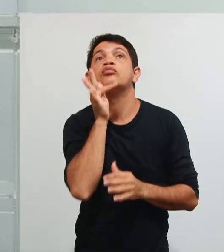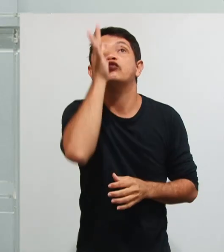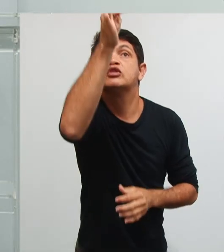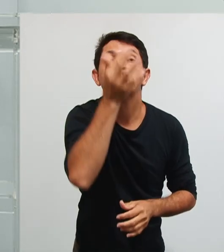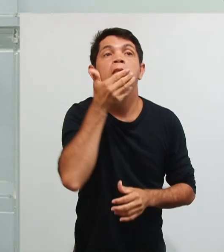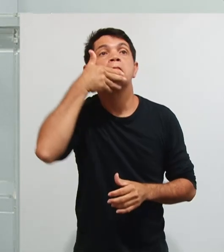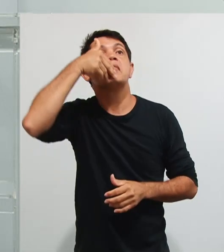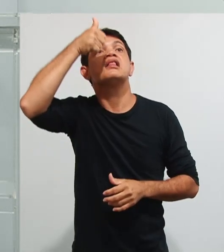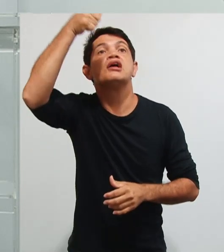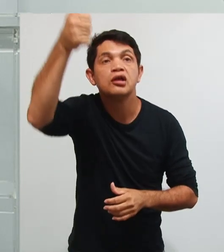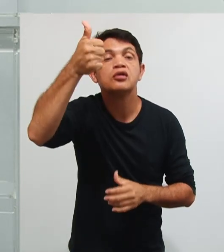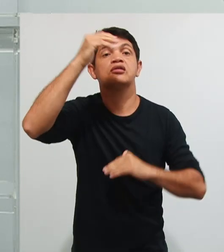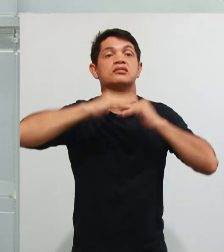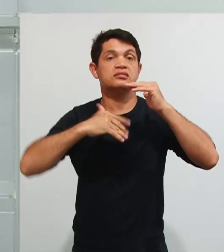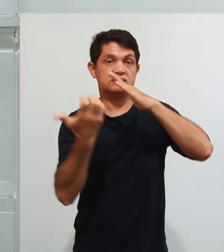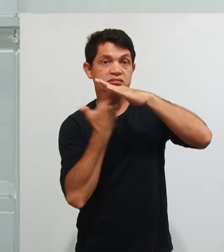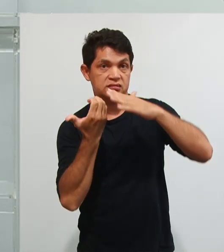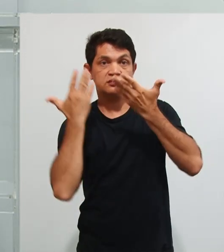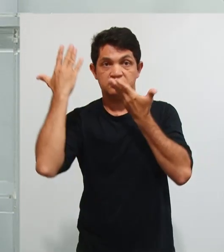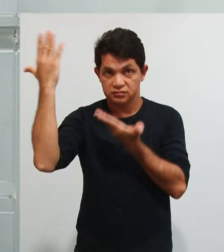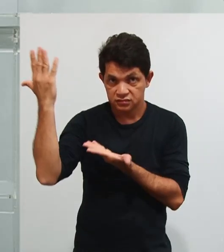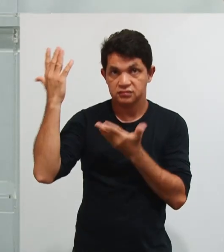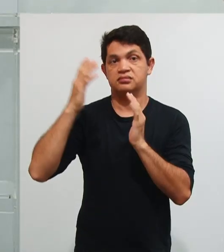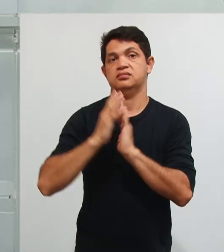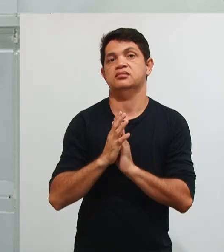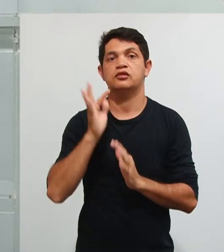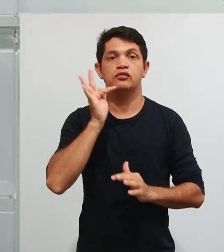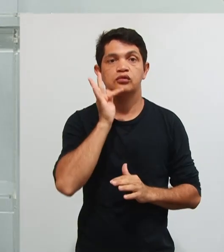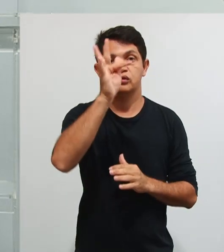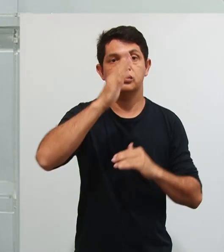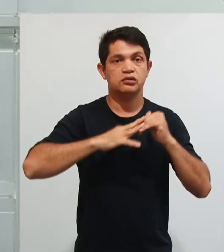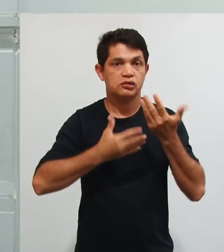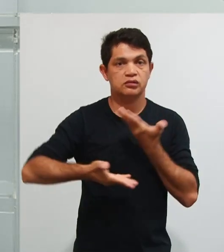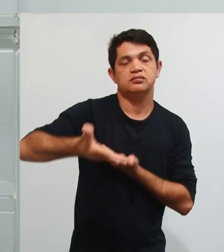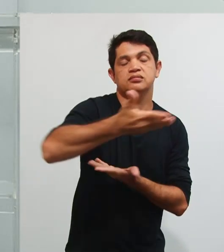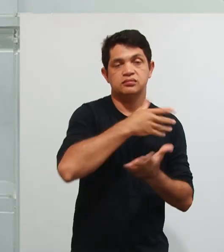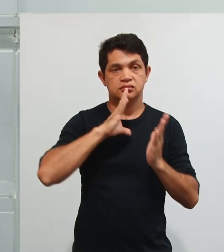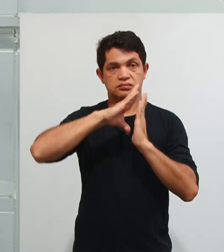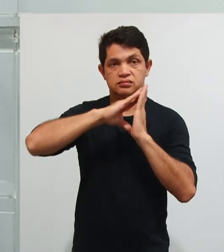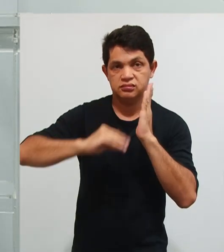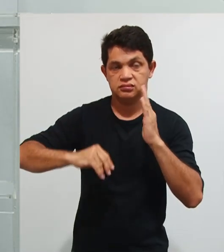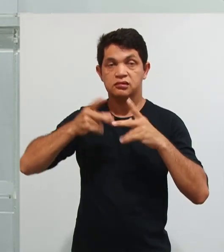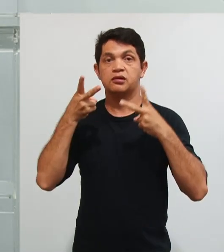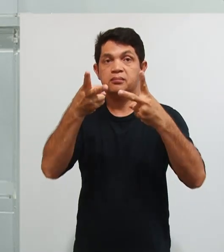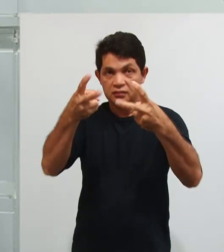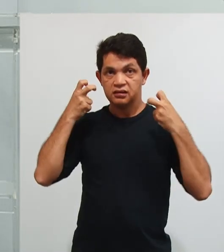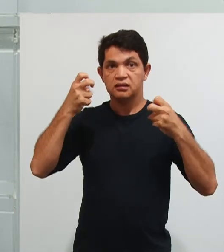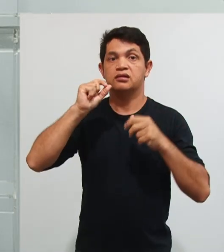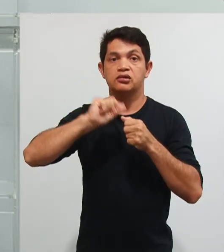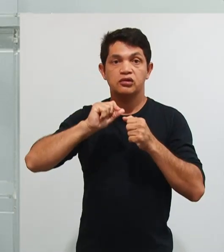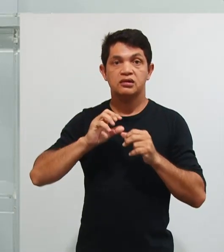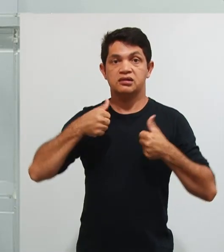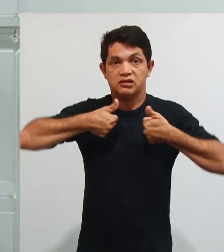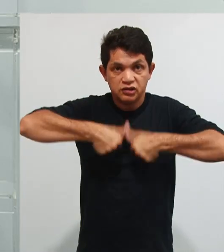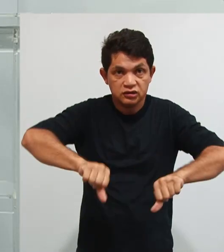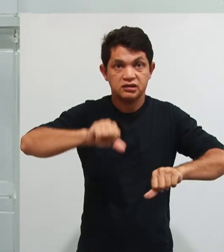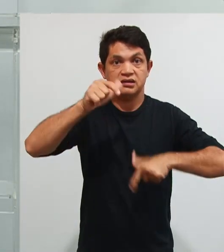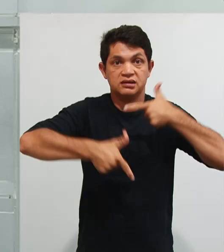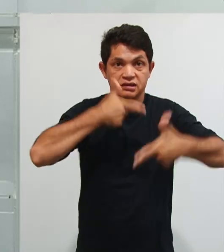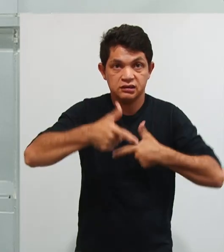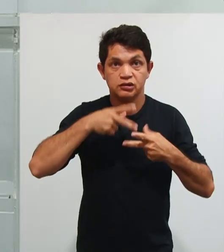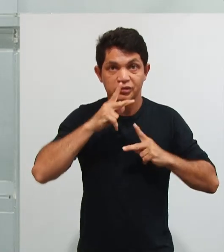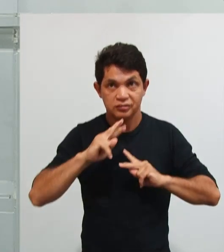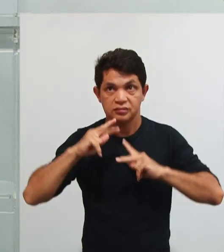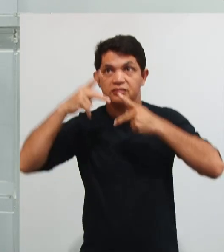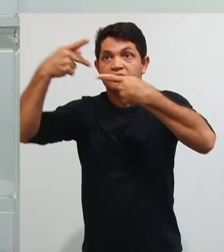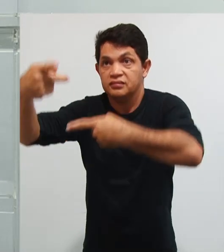próximo essa organização ela vai estar alicerçada em qual pilar? Perceba que eu estou aqui